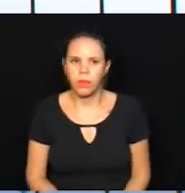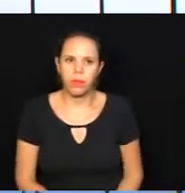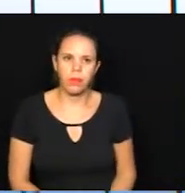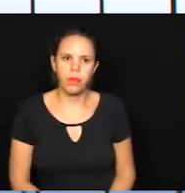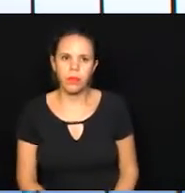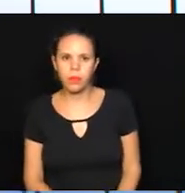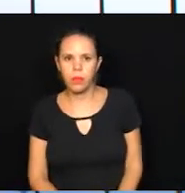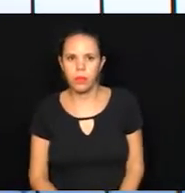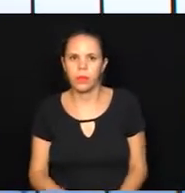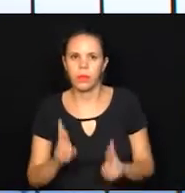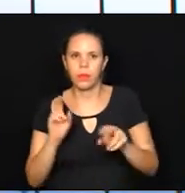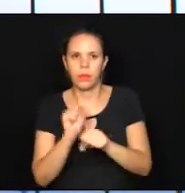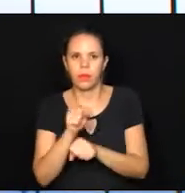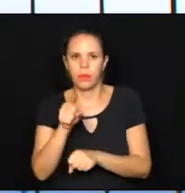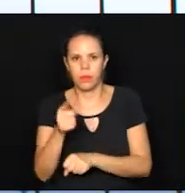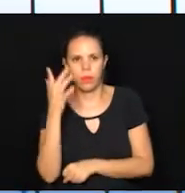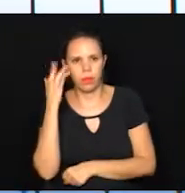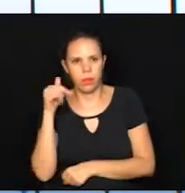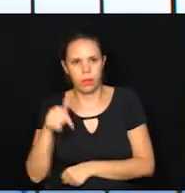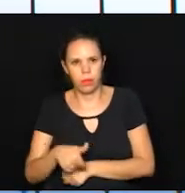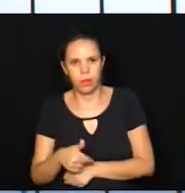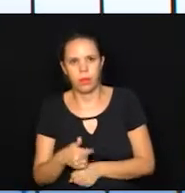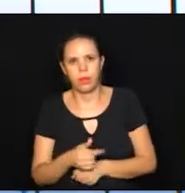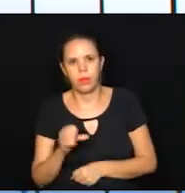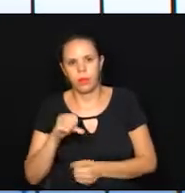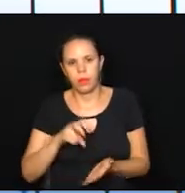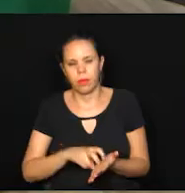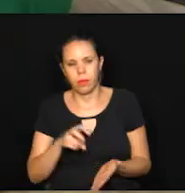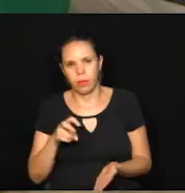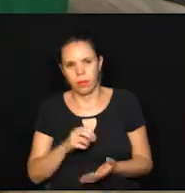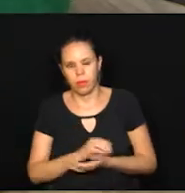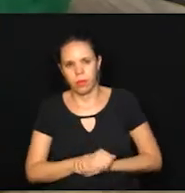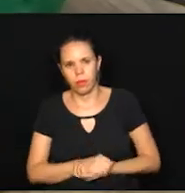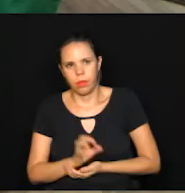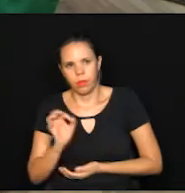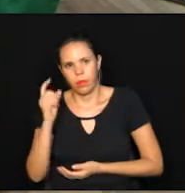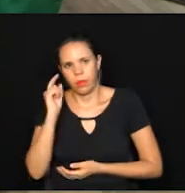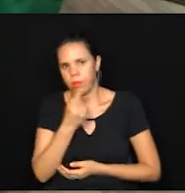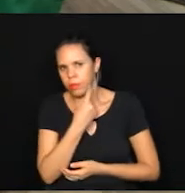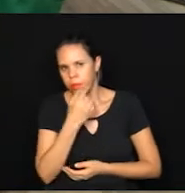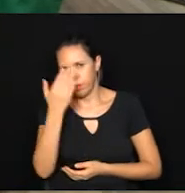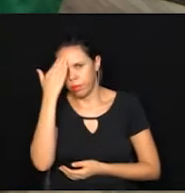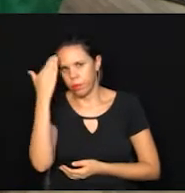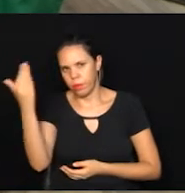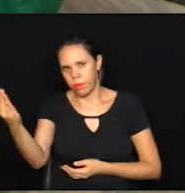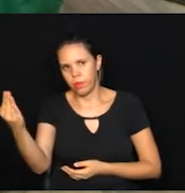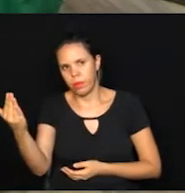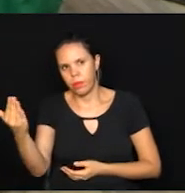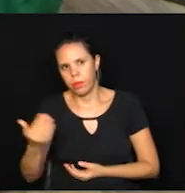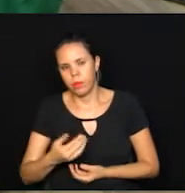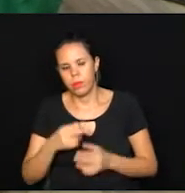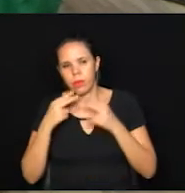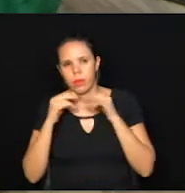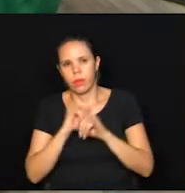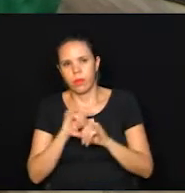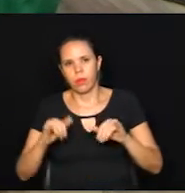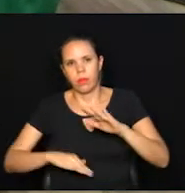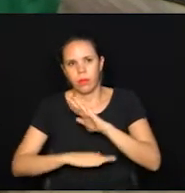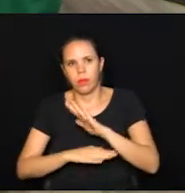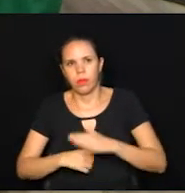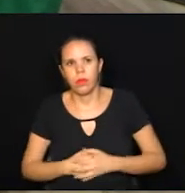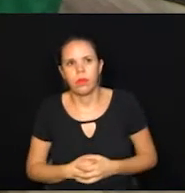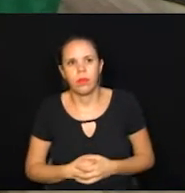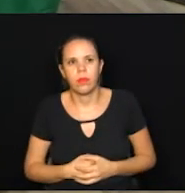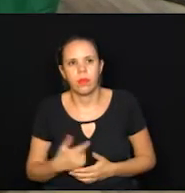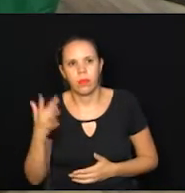campinas.sp.leg.br, e a gente espera por você amanhã a partir das 9 horas. Tá certo, Mirna Abreu. Muito obrigado pelas notícias do